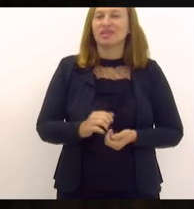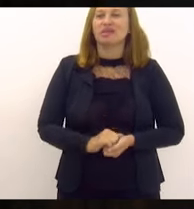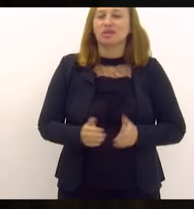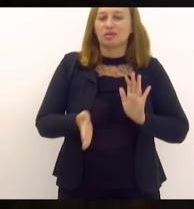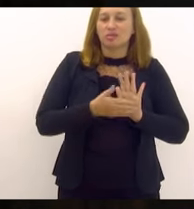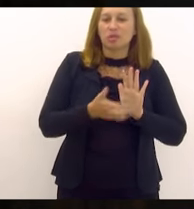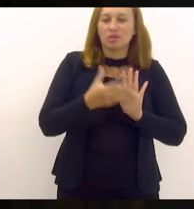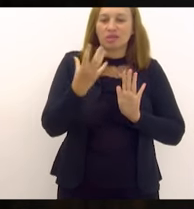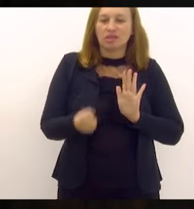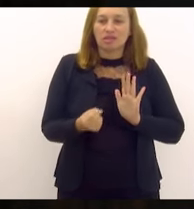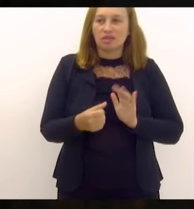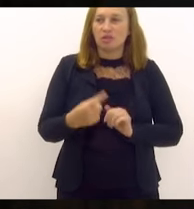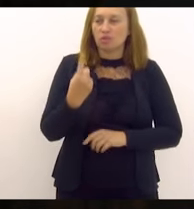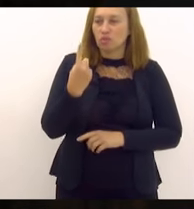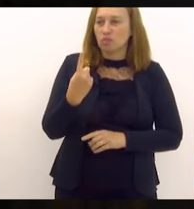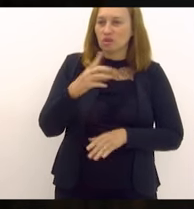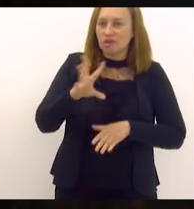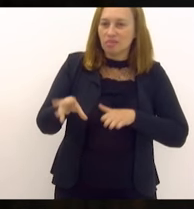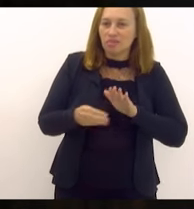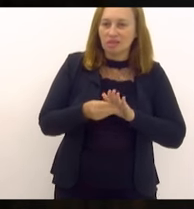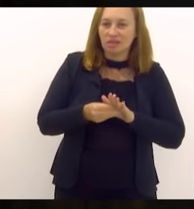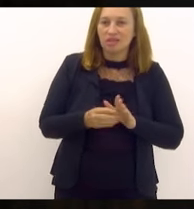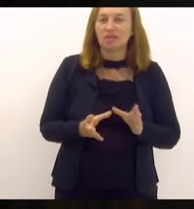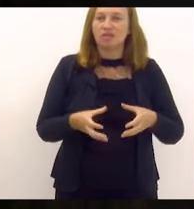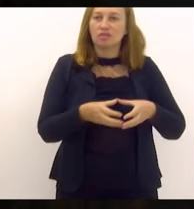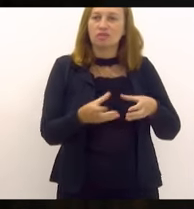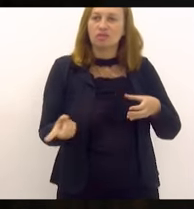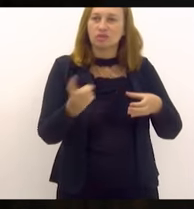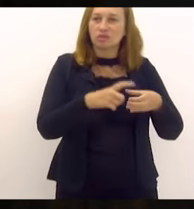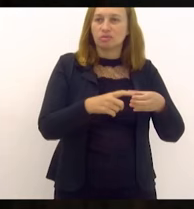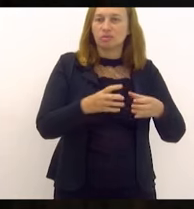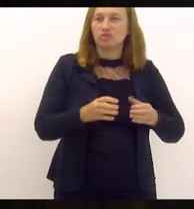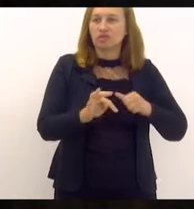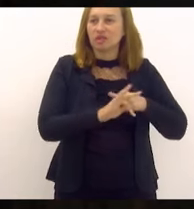presente proposta recebeu uma emenda e retorna às comissões.